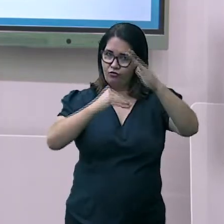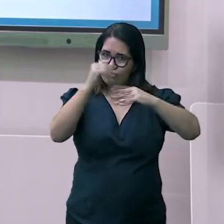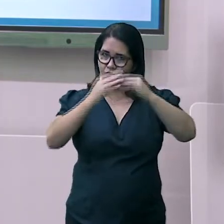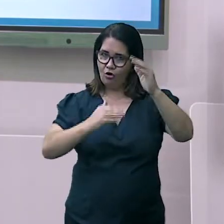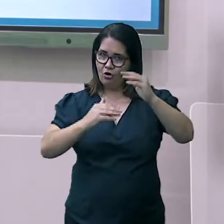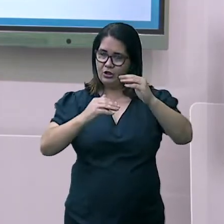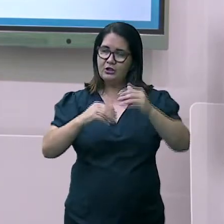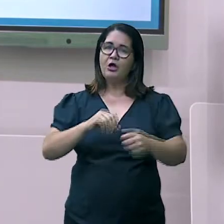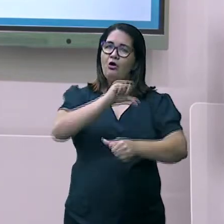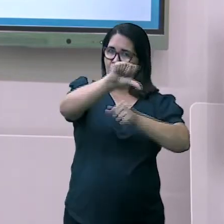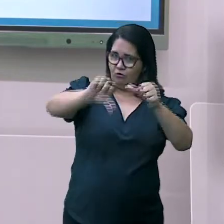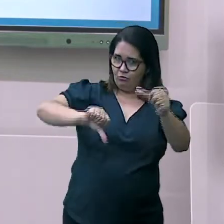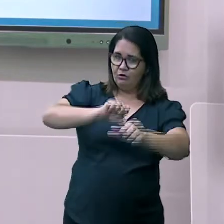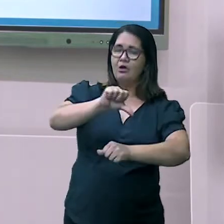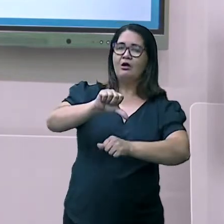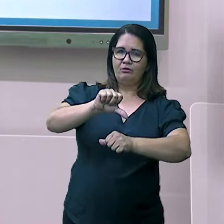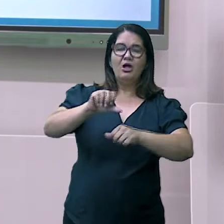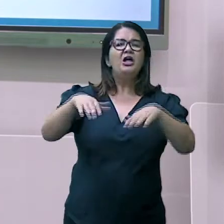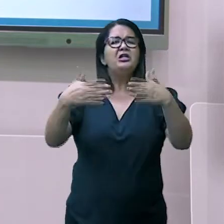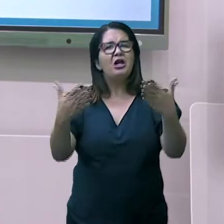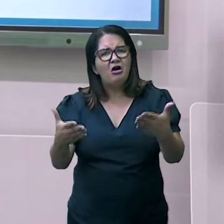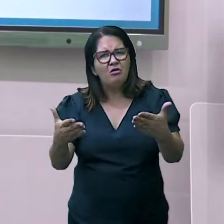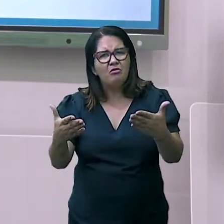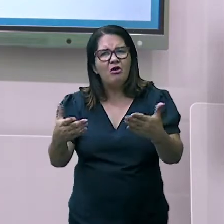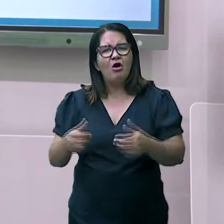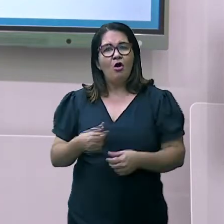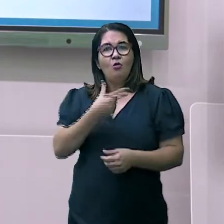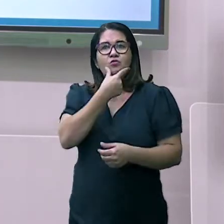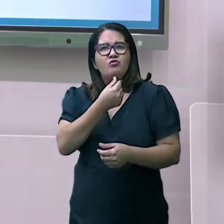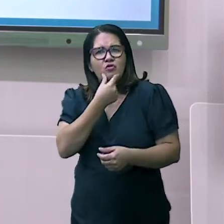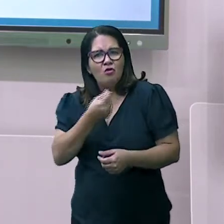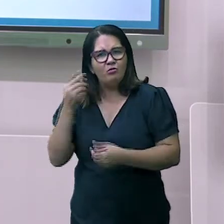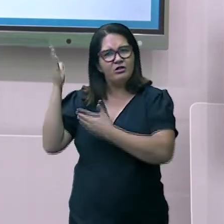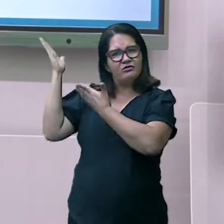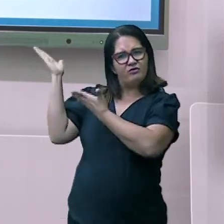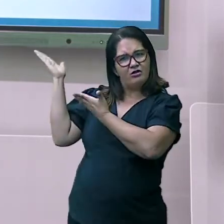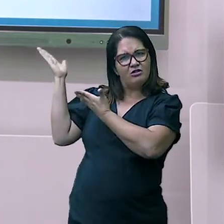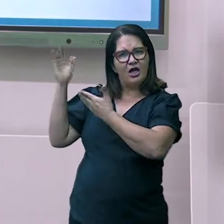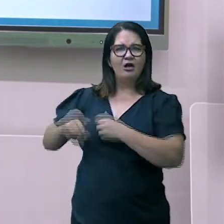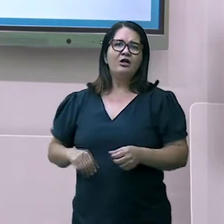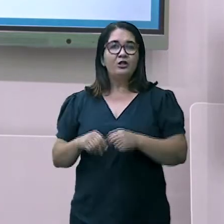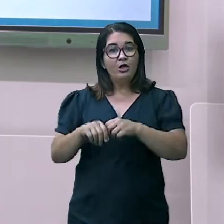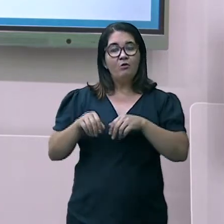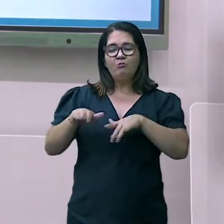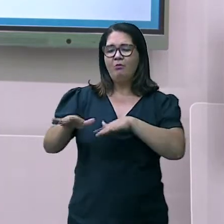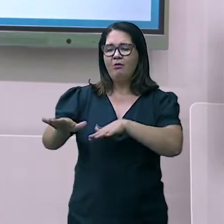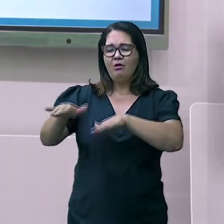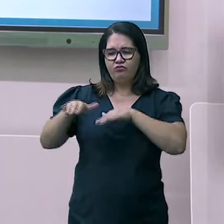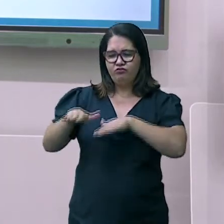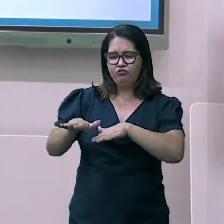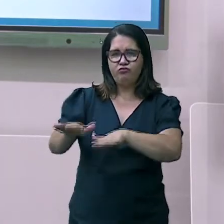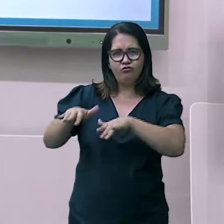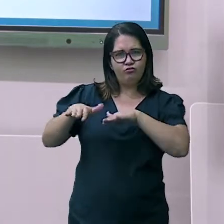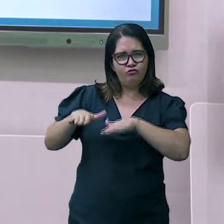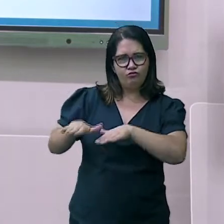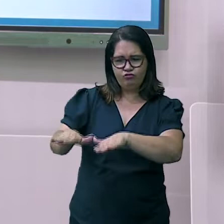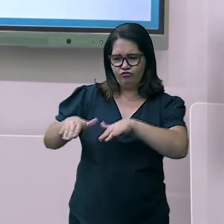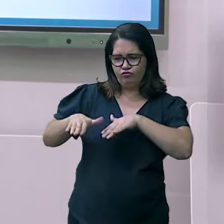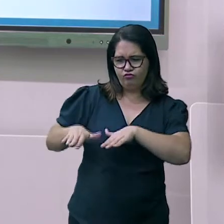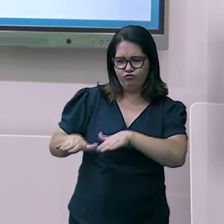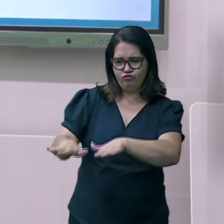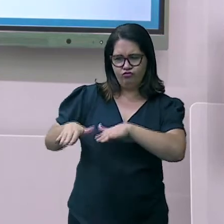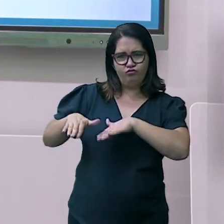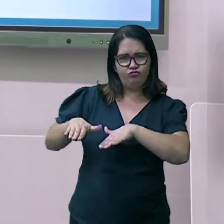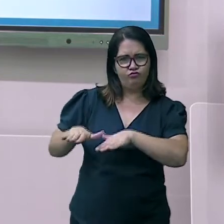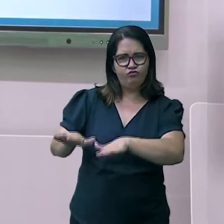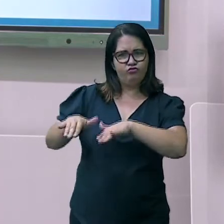víamos antigamente. O que os alfaiates fazem? Alfaiate é quem costura roupa de homem ou quem